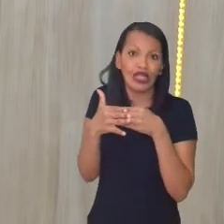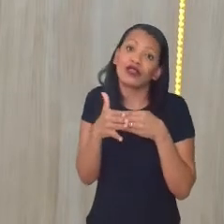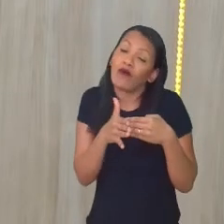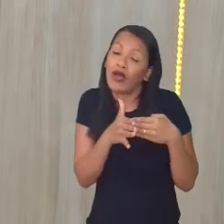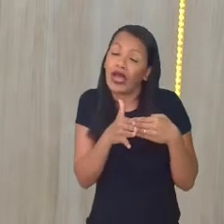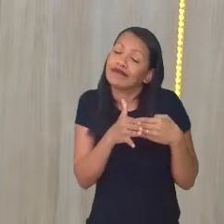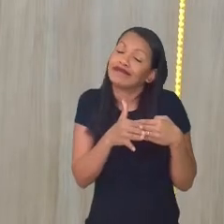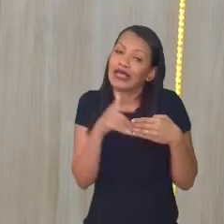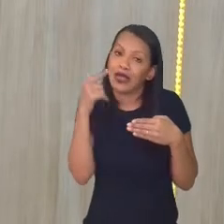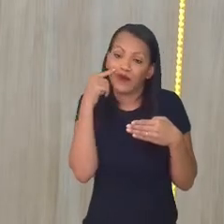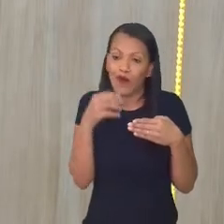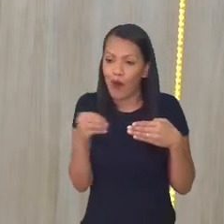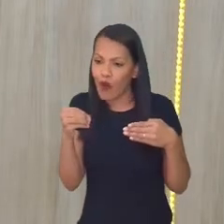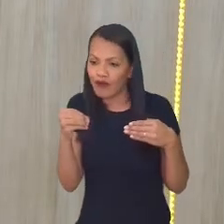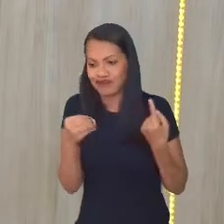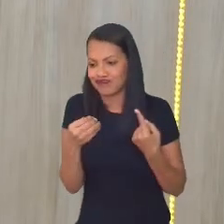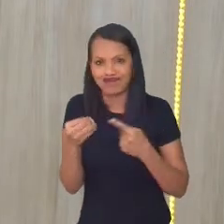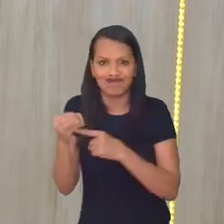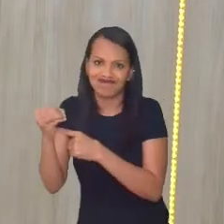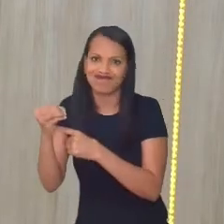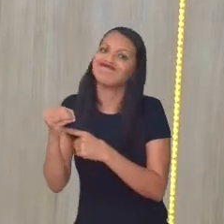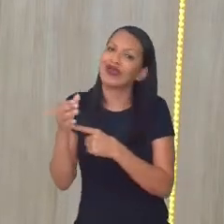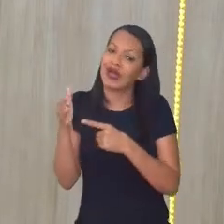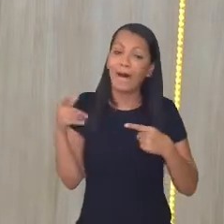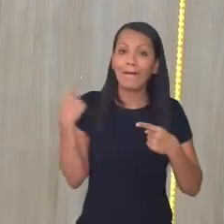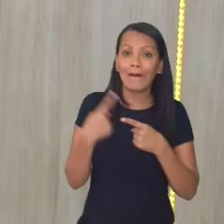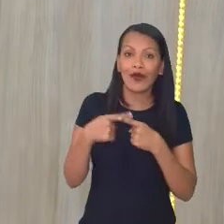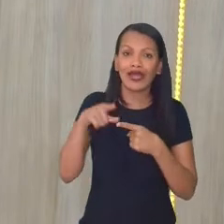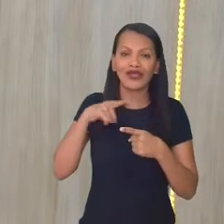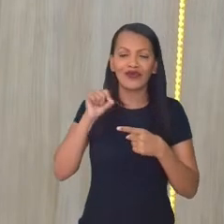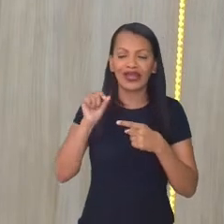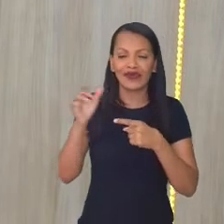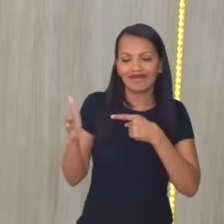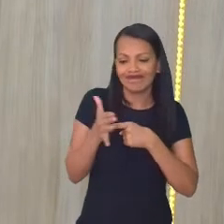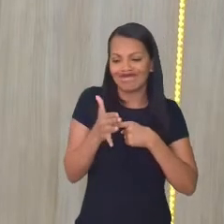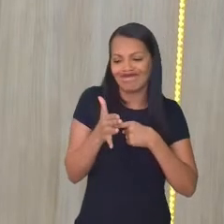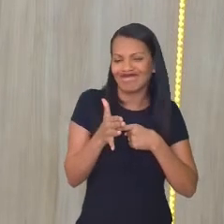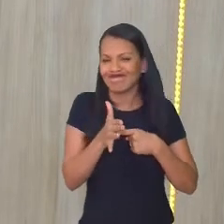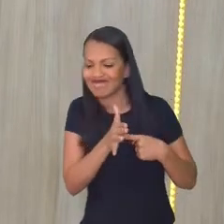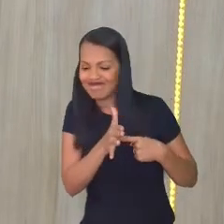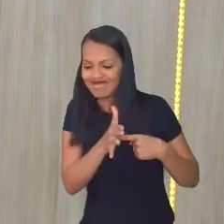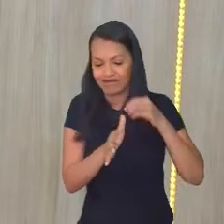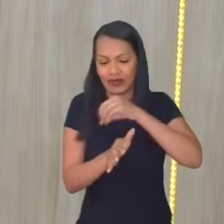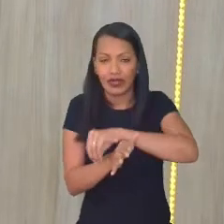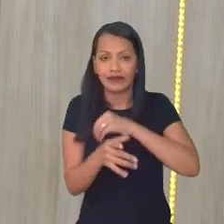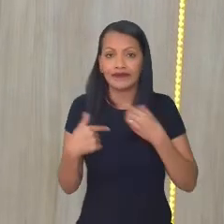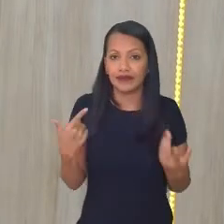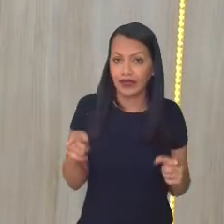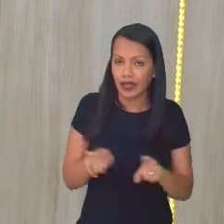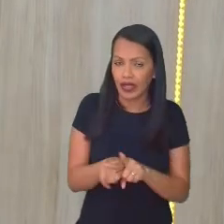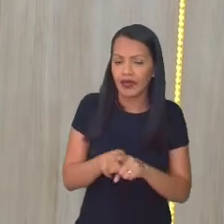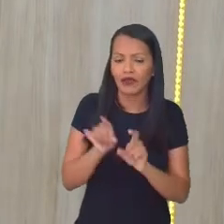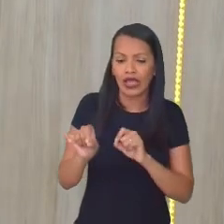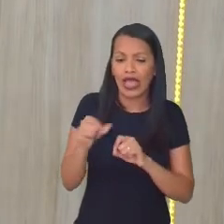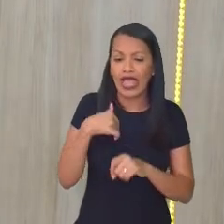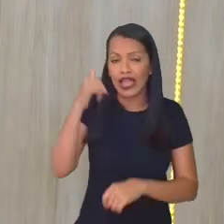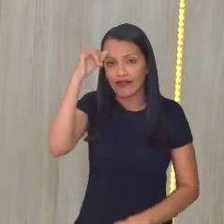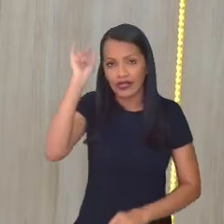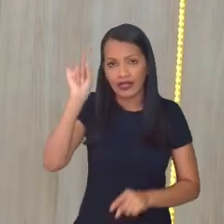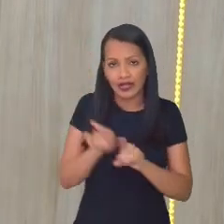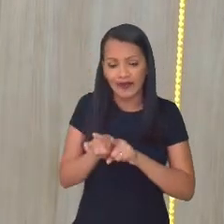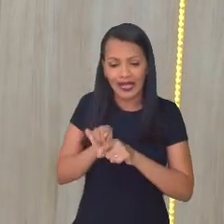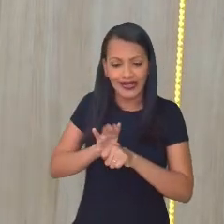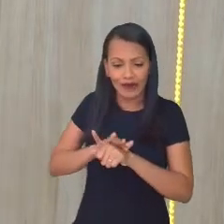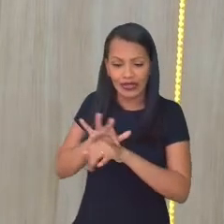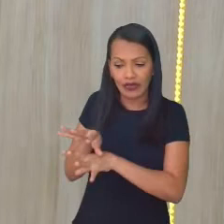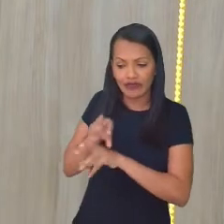contato com a vagina da mulher, não é? Não vai ter contato de transmissão de doenças, nem o homem ser contaminado, nem a mulher